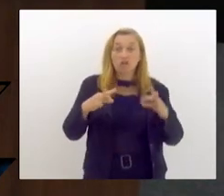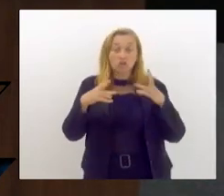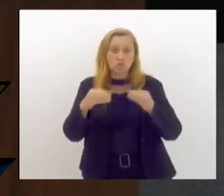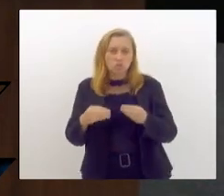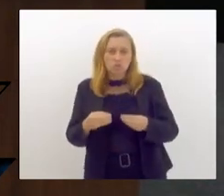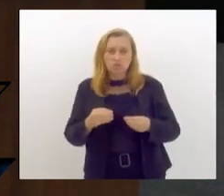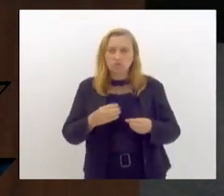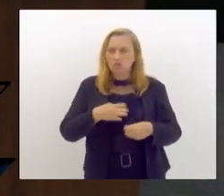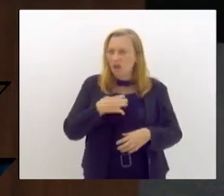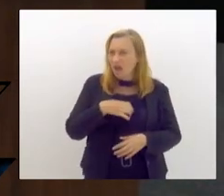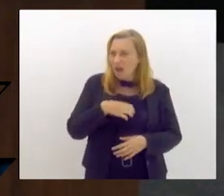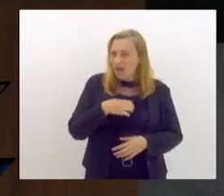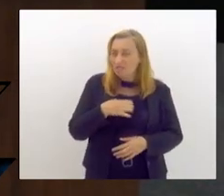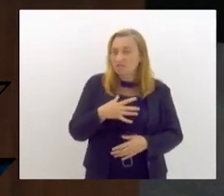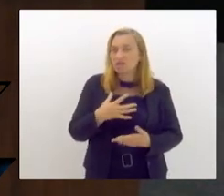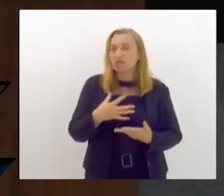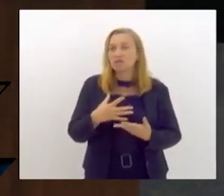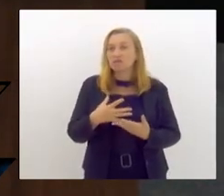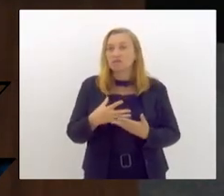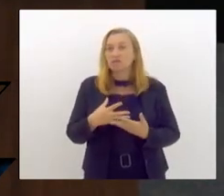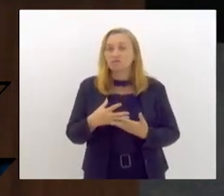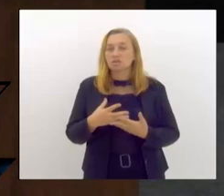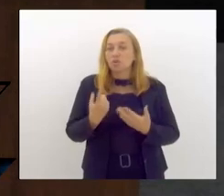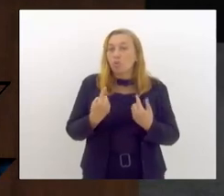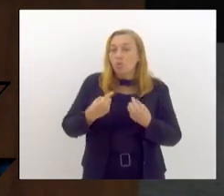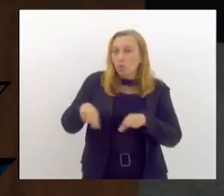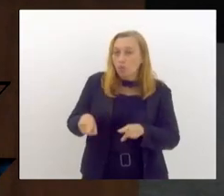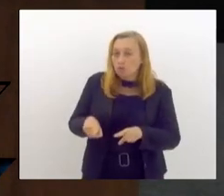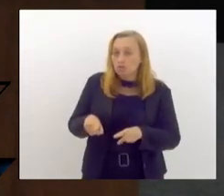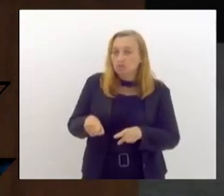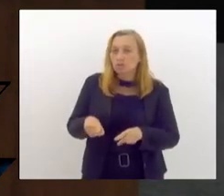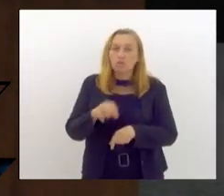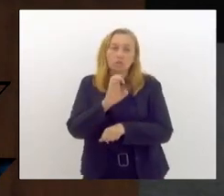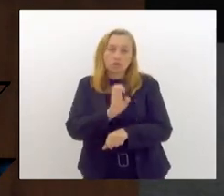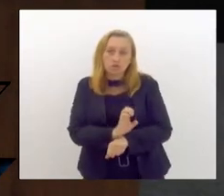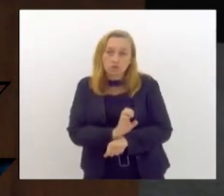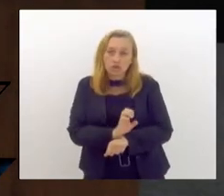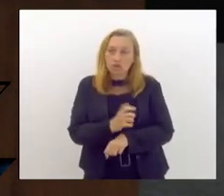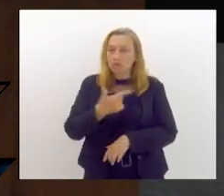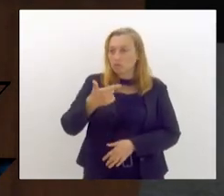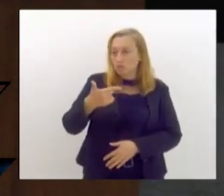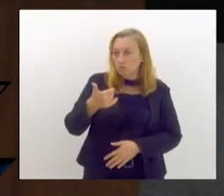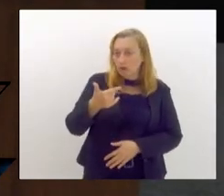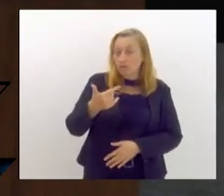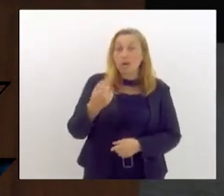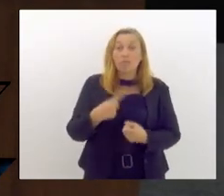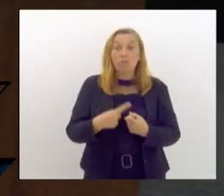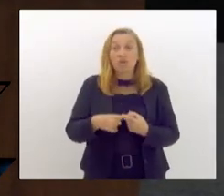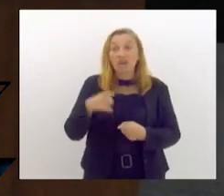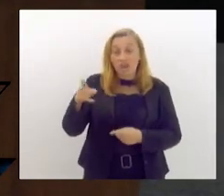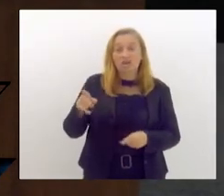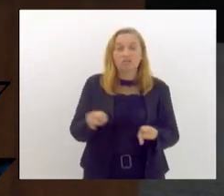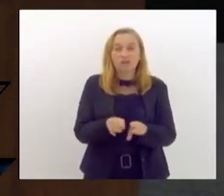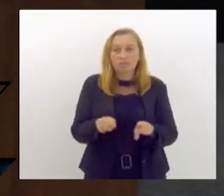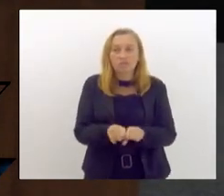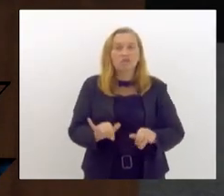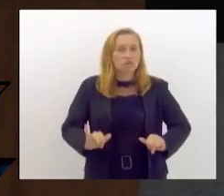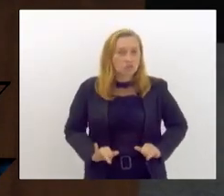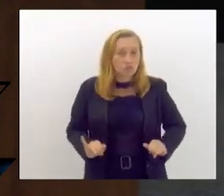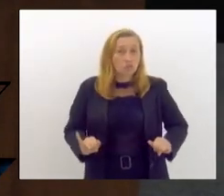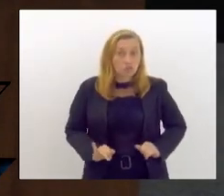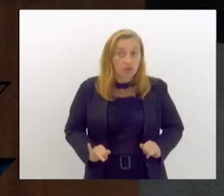sua revolta quanto contra, né, o Estado armado, é porque ele também já sofreu na